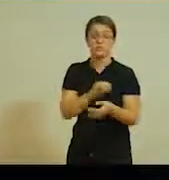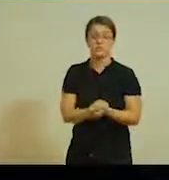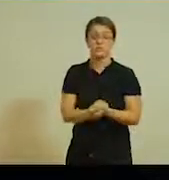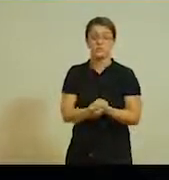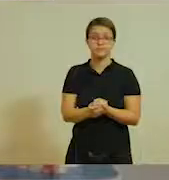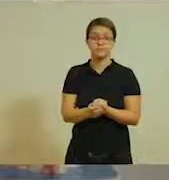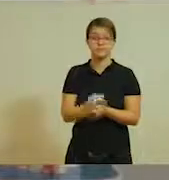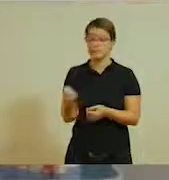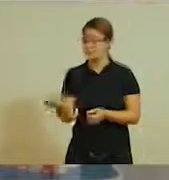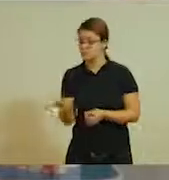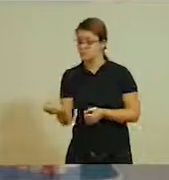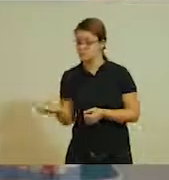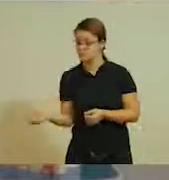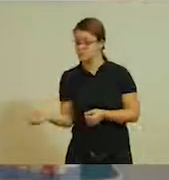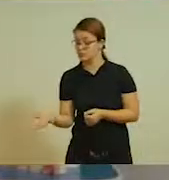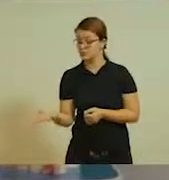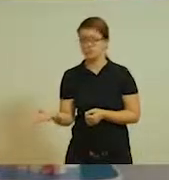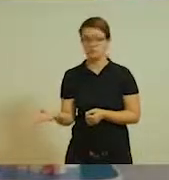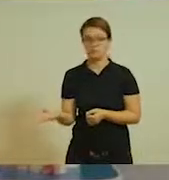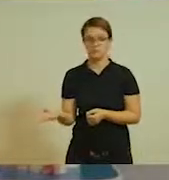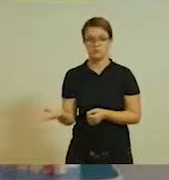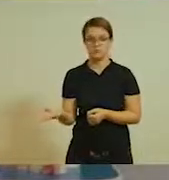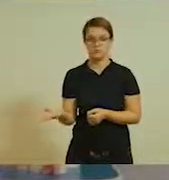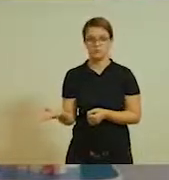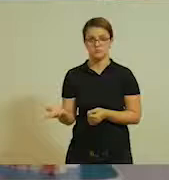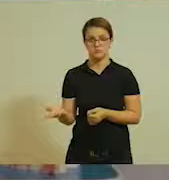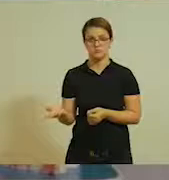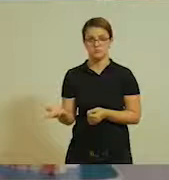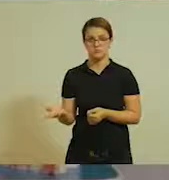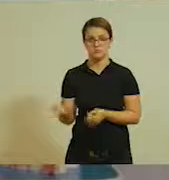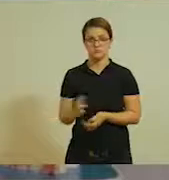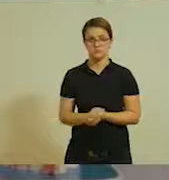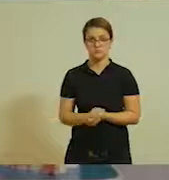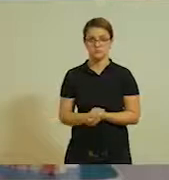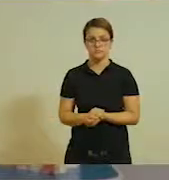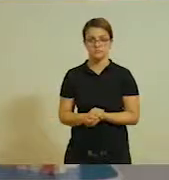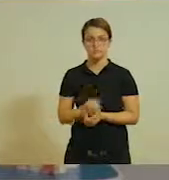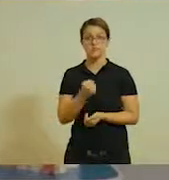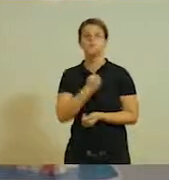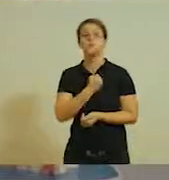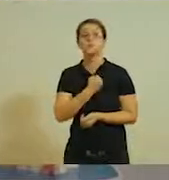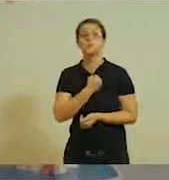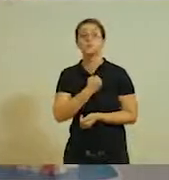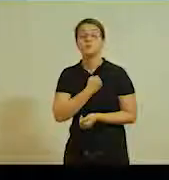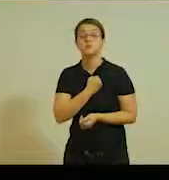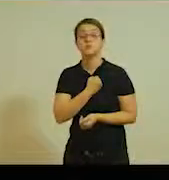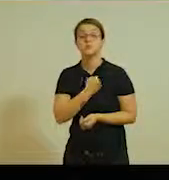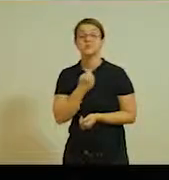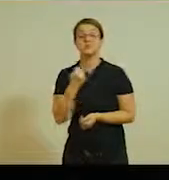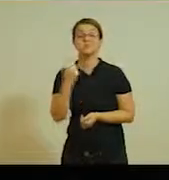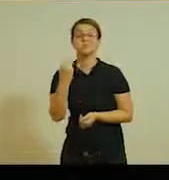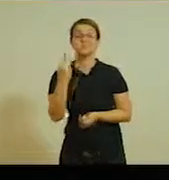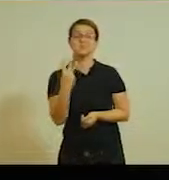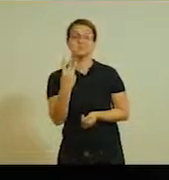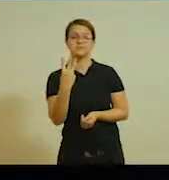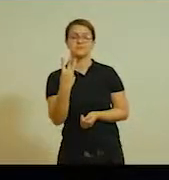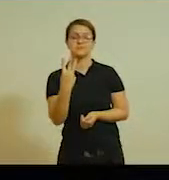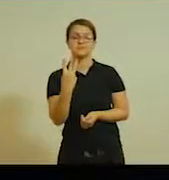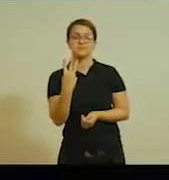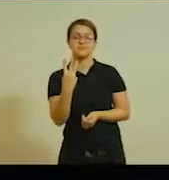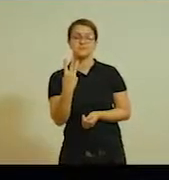Aí depois vocês vão jogar o dado em seguida, o mesmo jogador. Caiu aqui no número